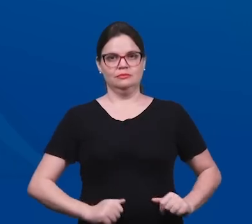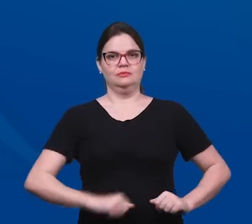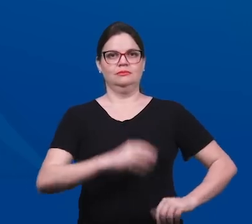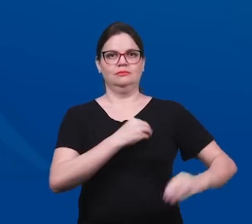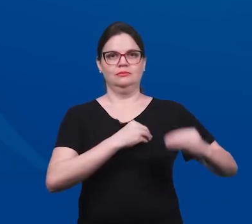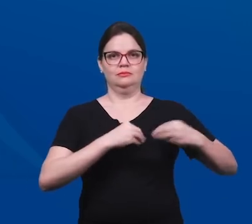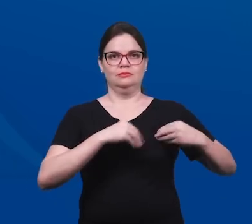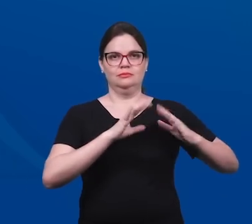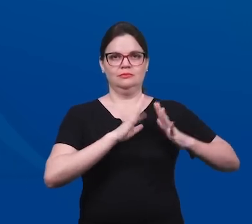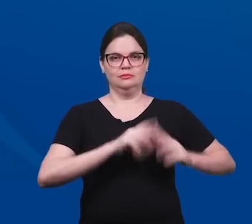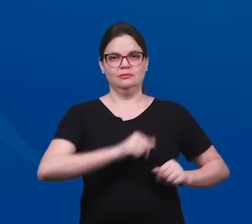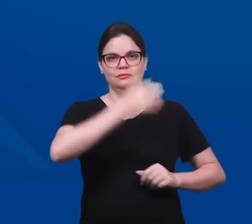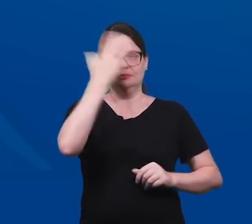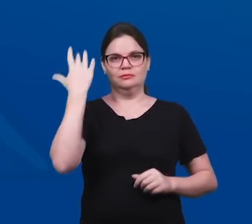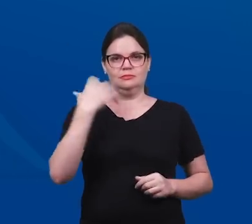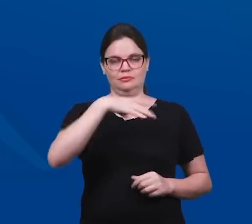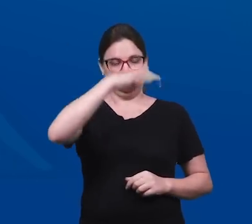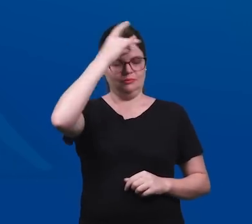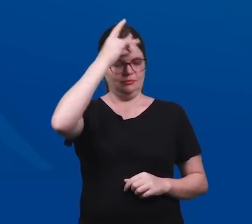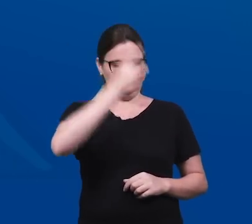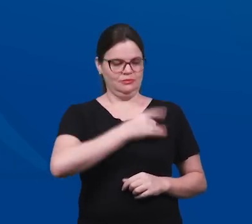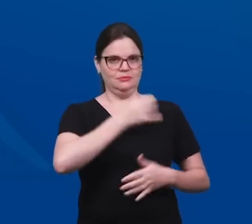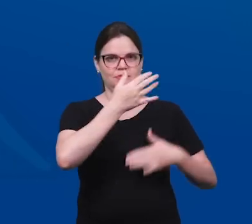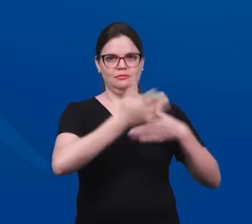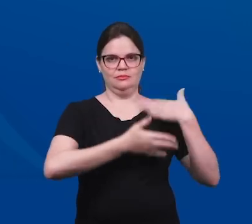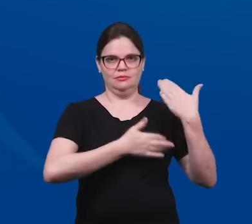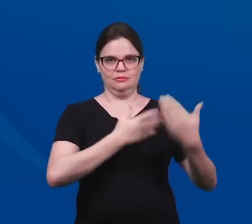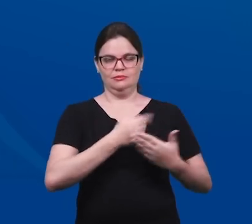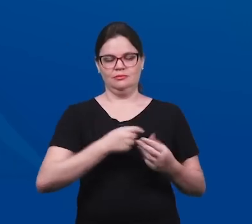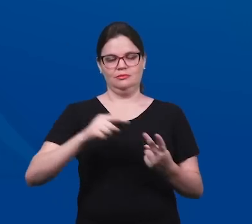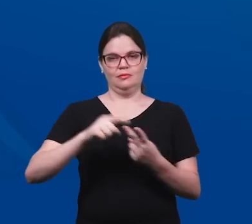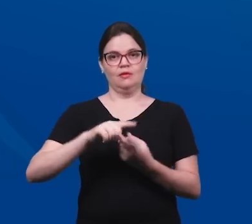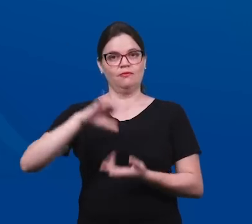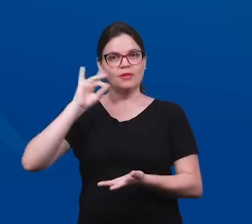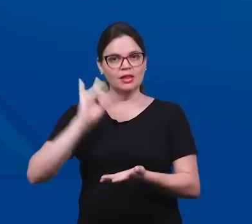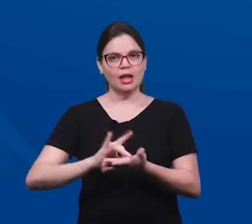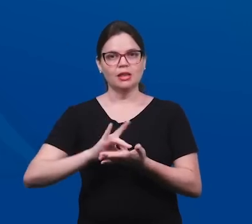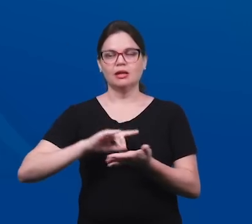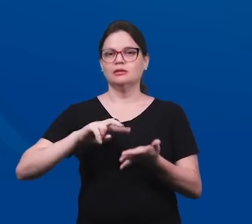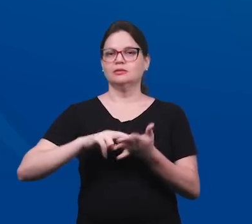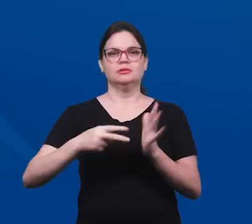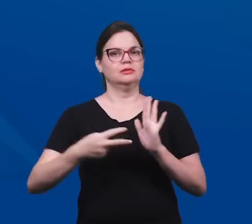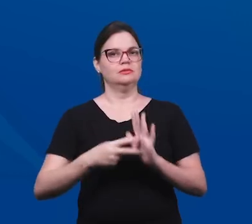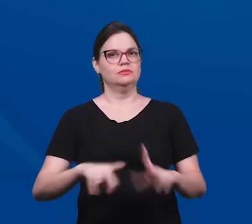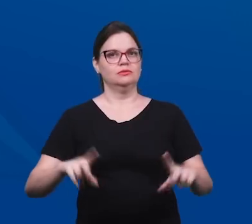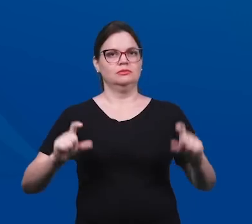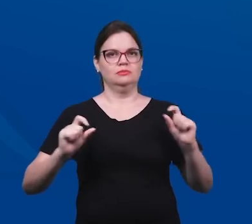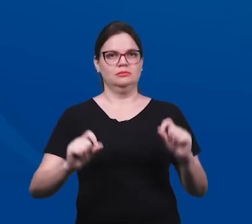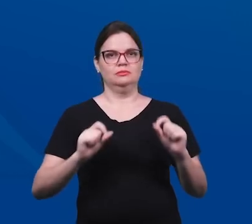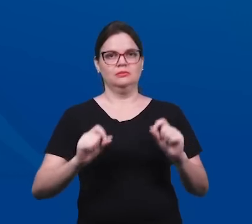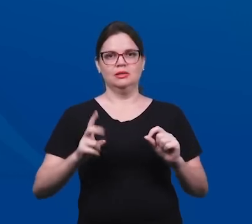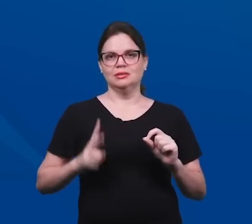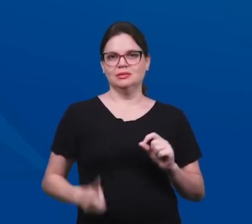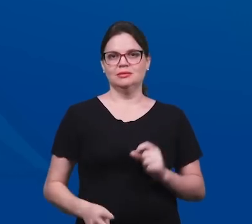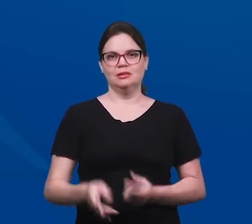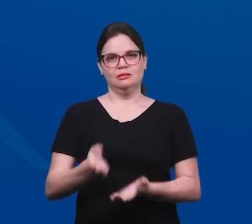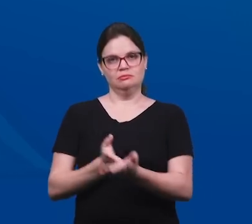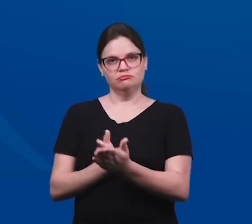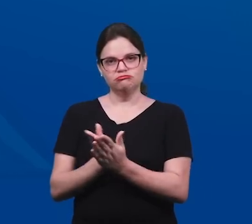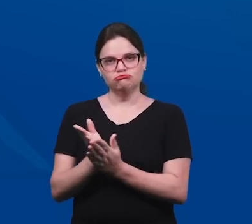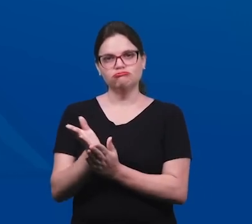vida cheia do Espírito Santo. Ser verdadeiro é caminhar